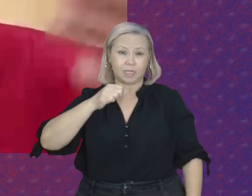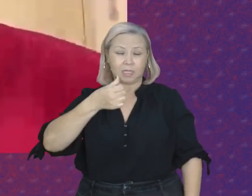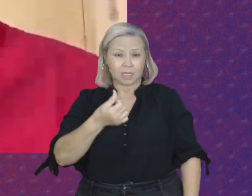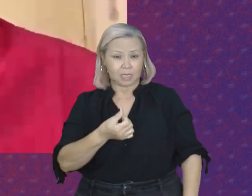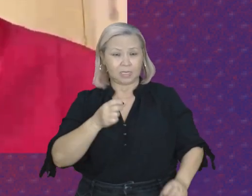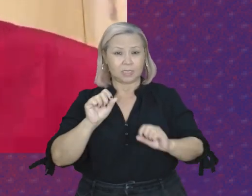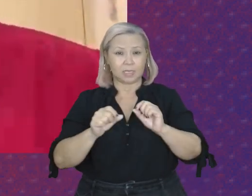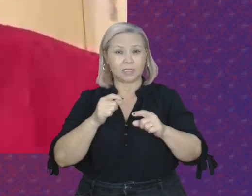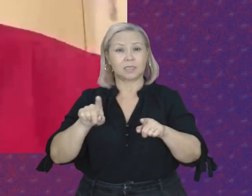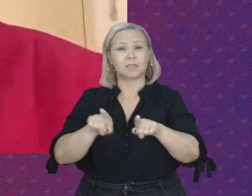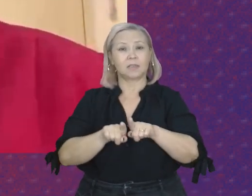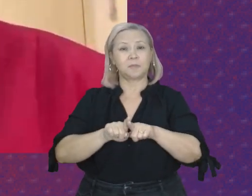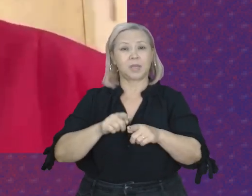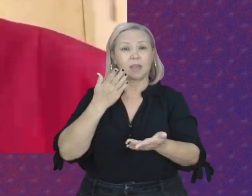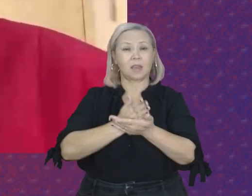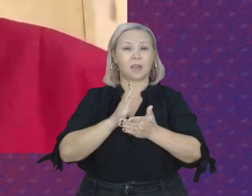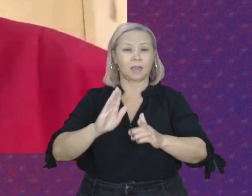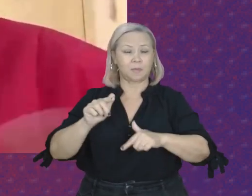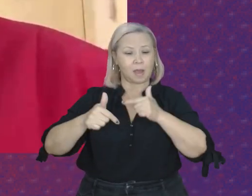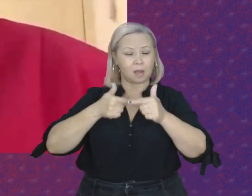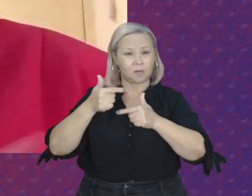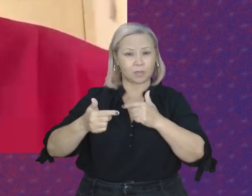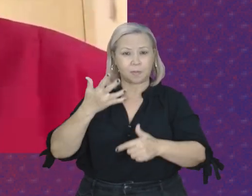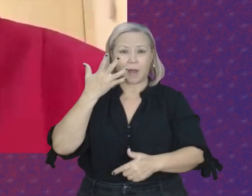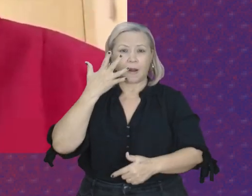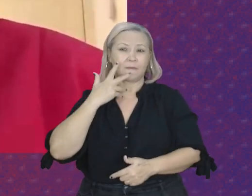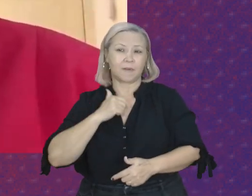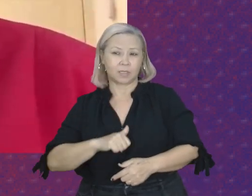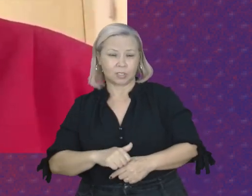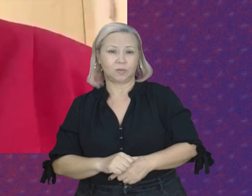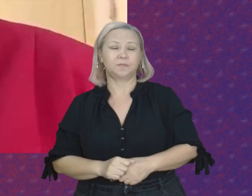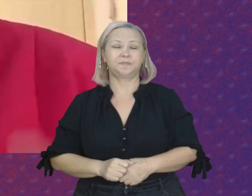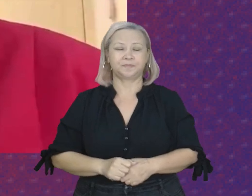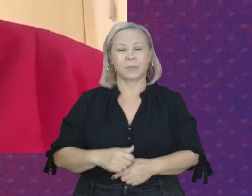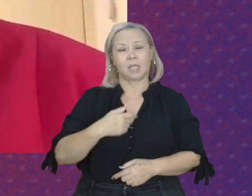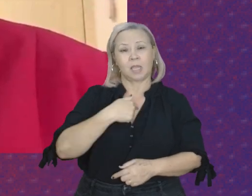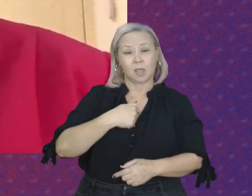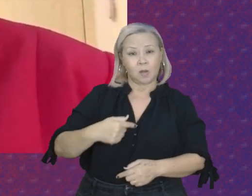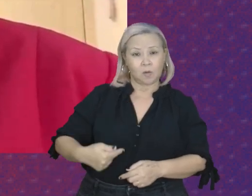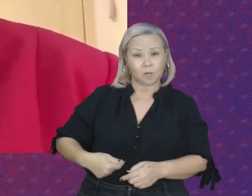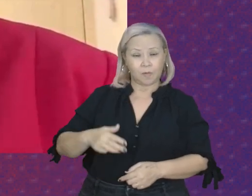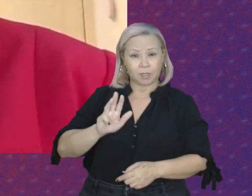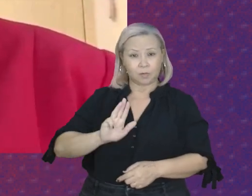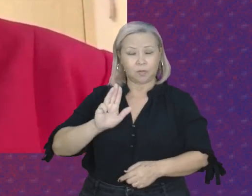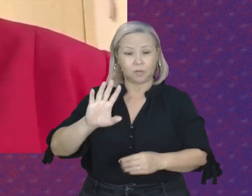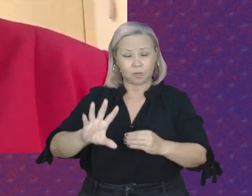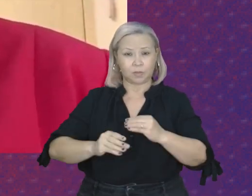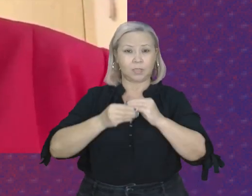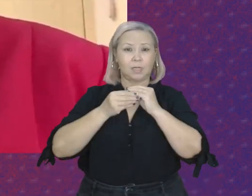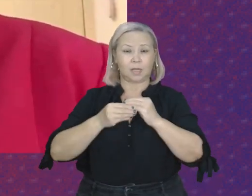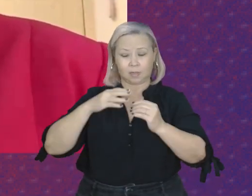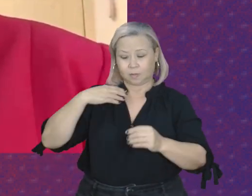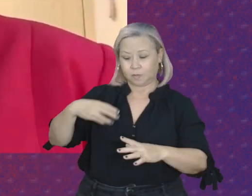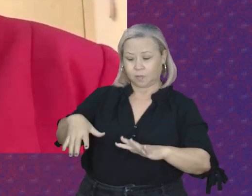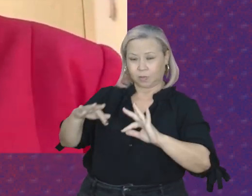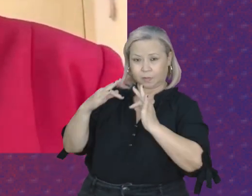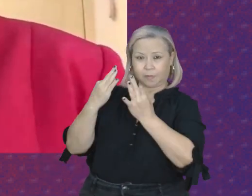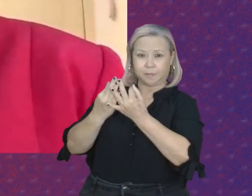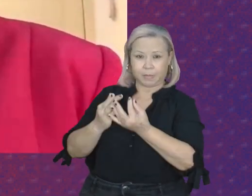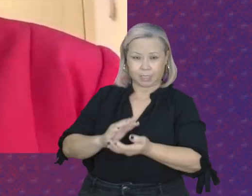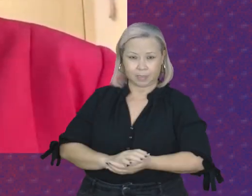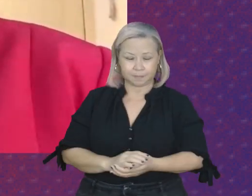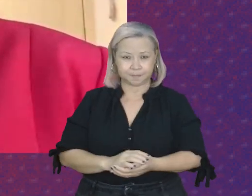que posteriormente, né, nos governos, em 2005, né, no governo do Lula, foi integrado ao Bolsa Família.